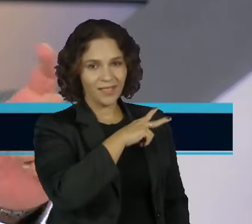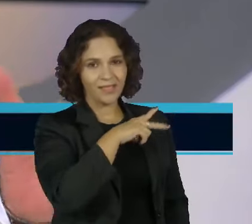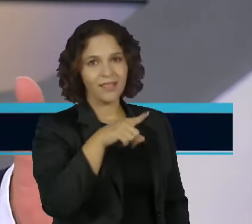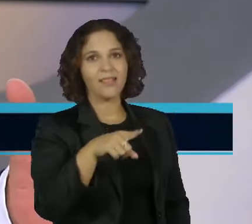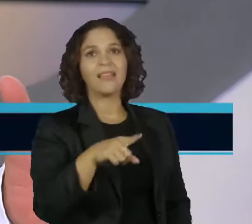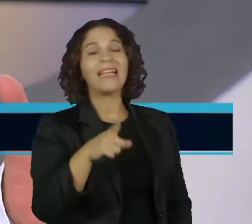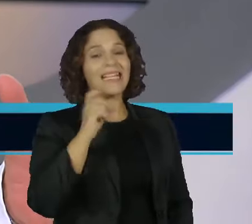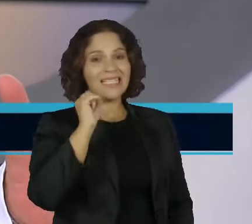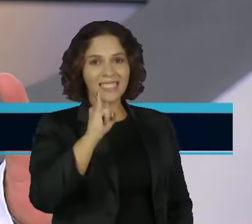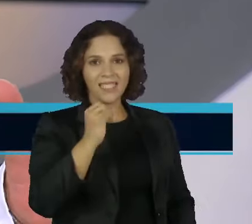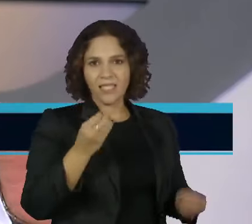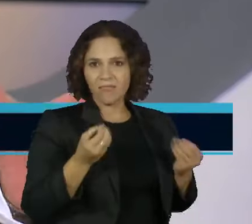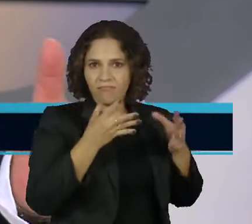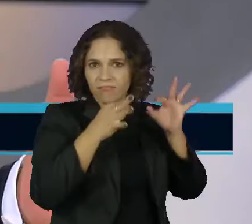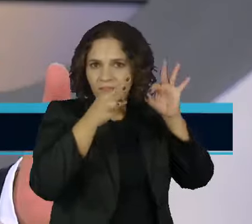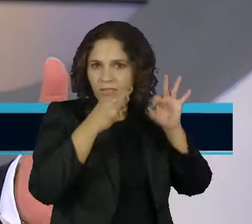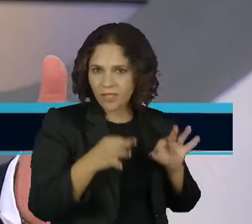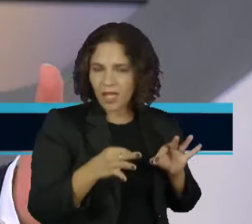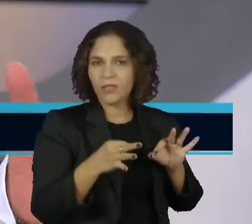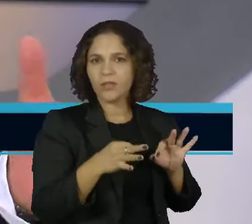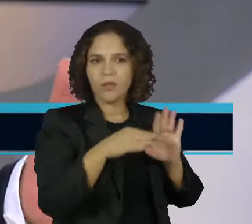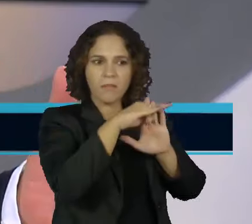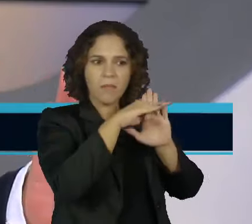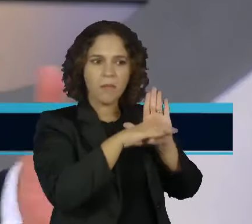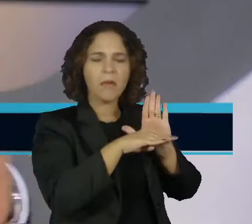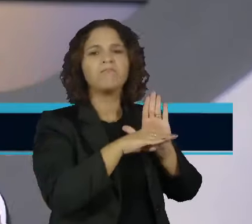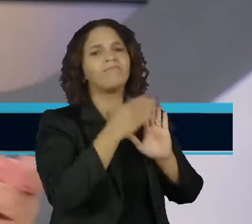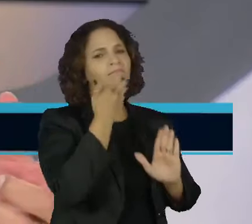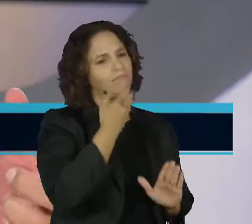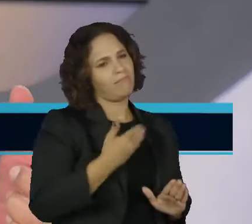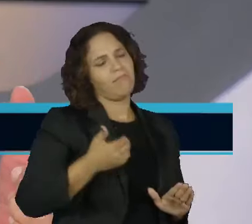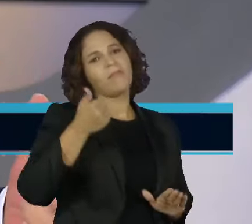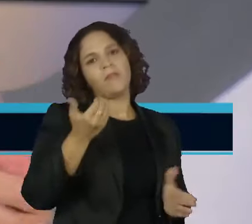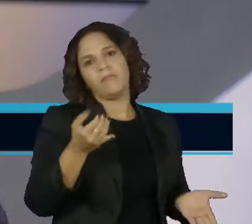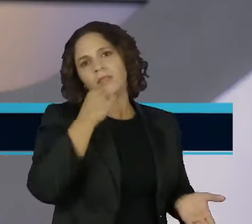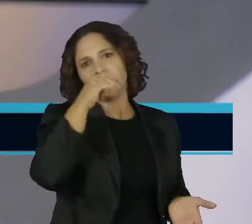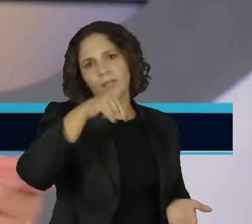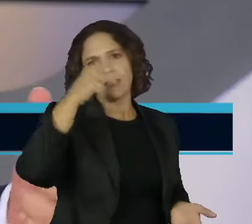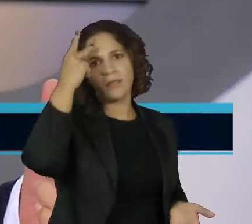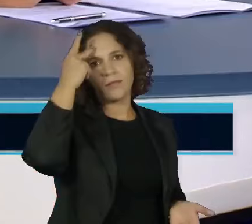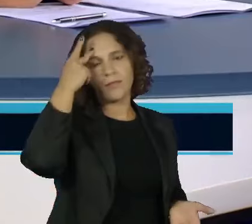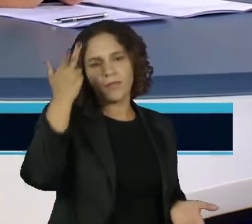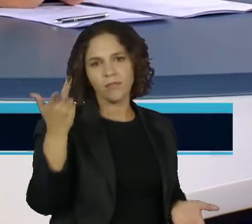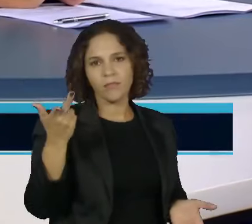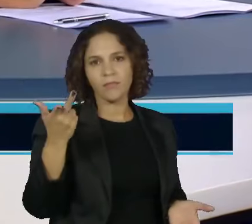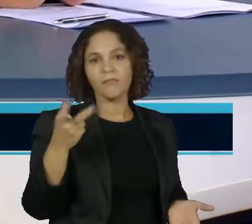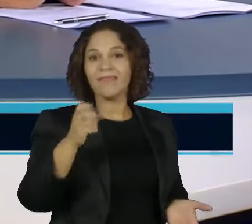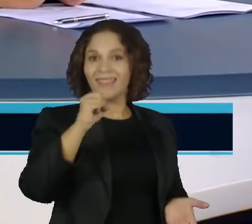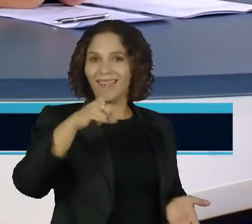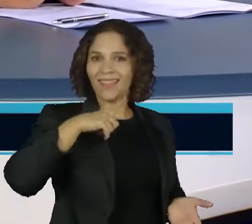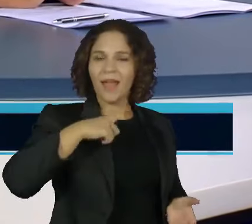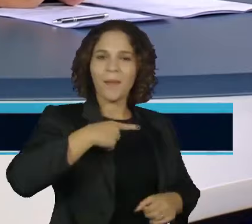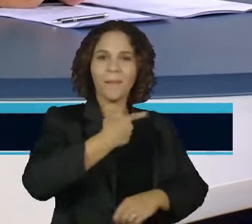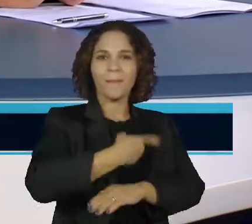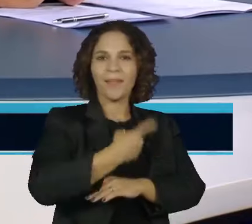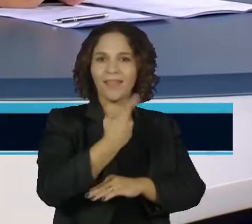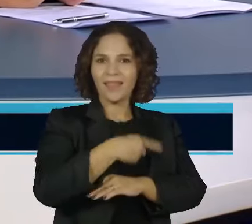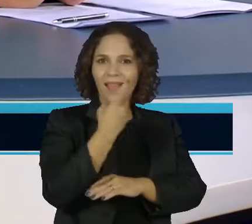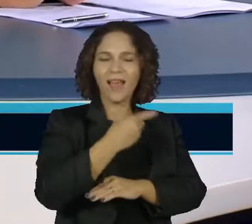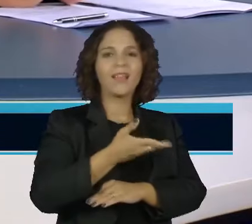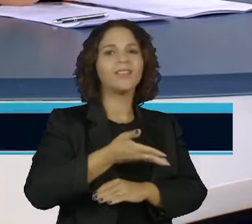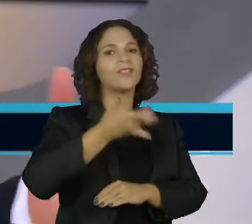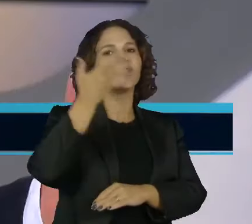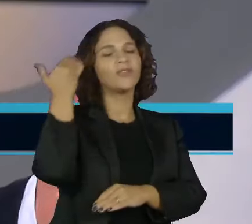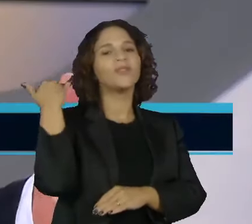concepção correta da privatização, da concessão, melhoraram muito. A gente vê aqui em São Paulo, onde o plano de concessão, que vem desde o governo Mário